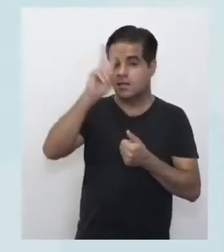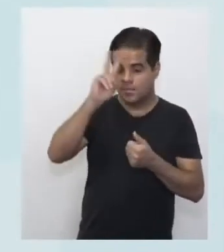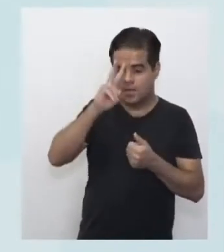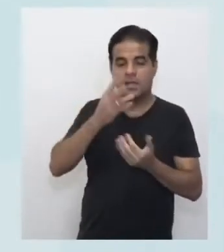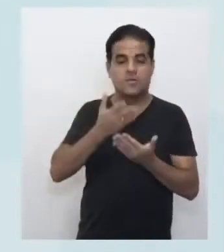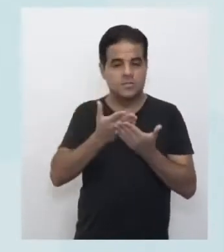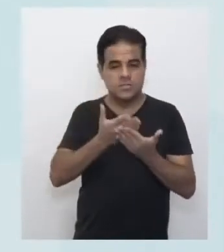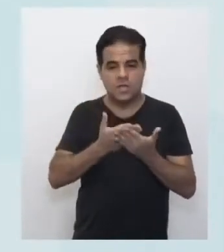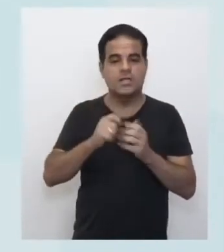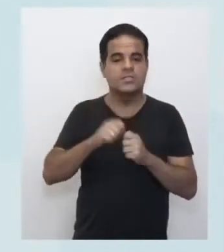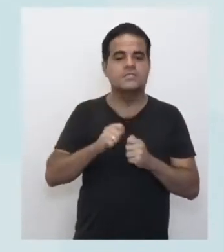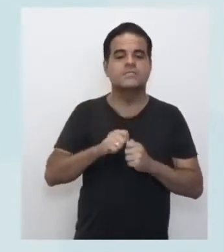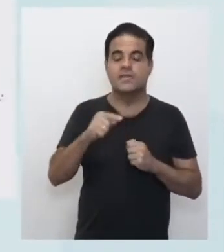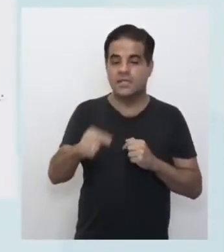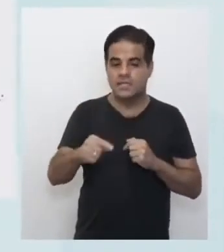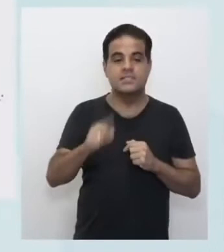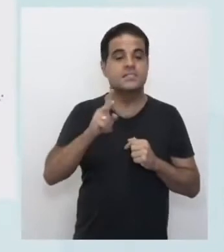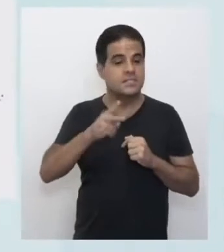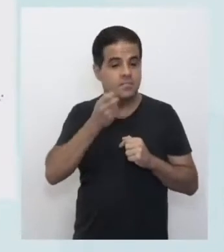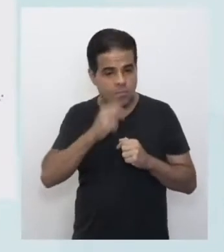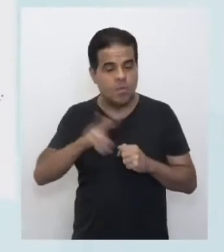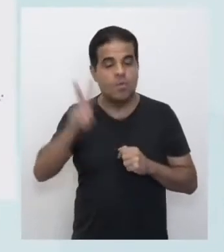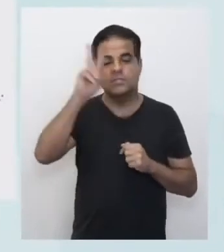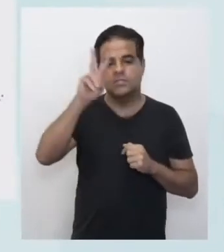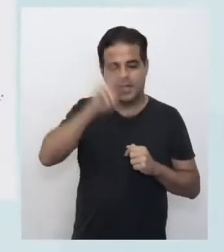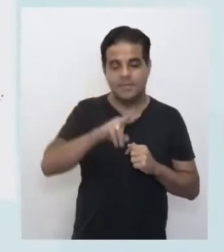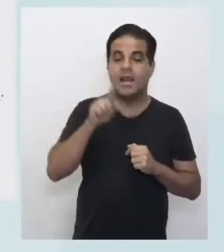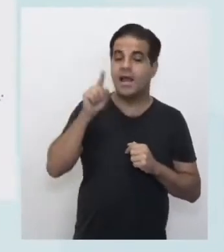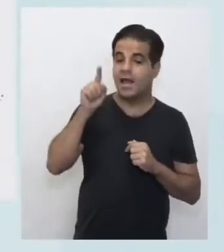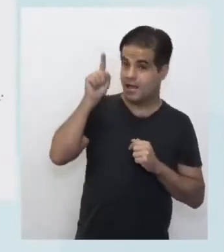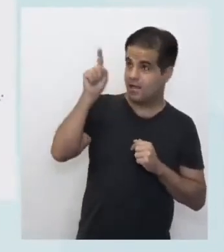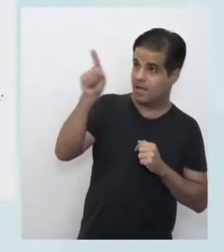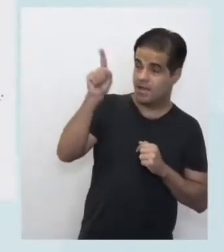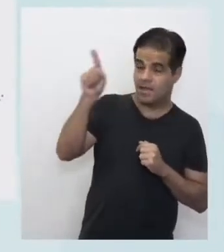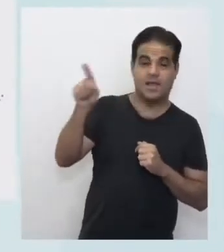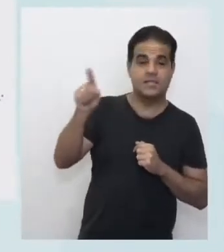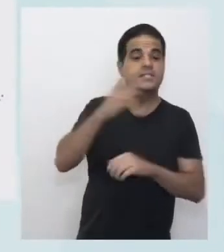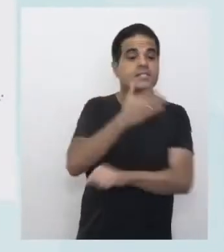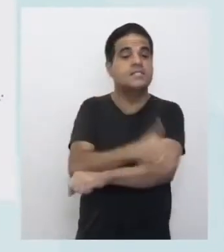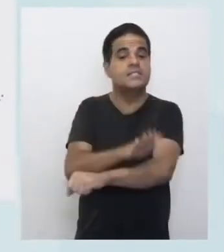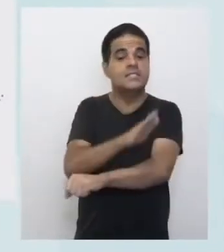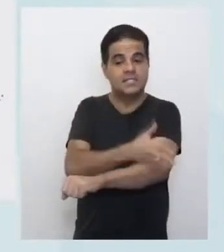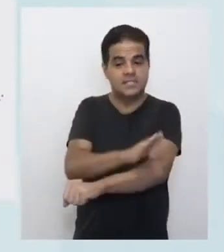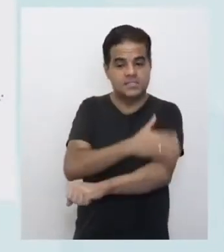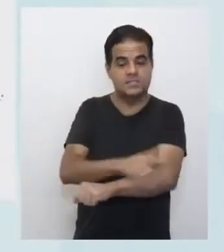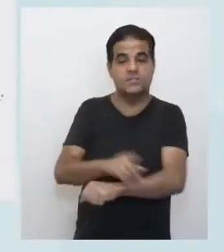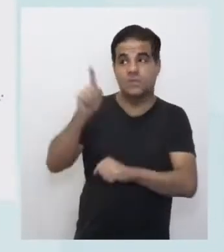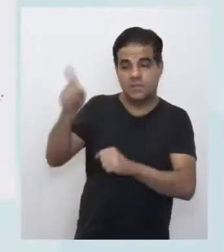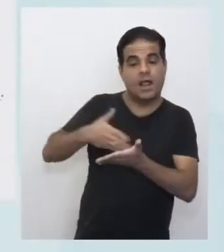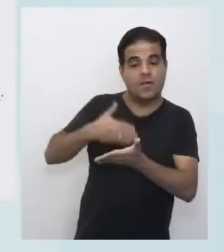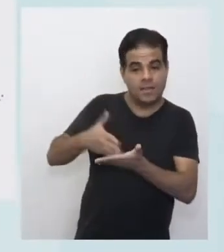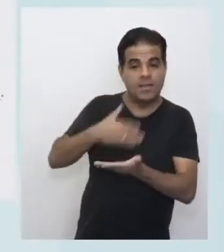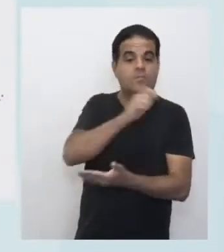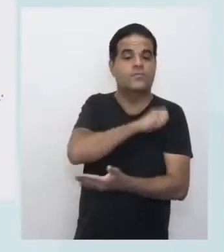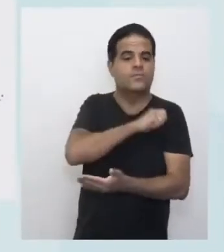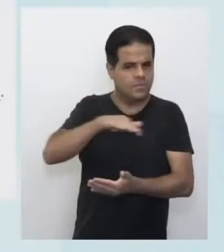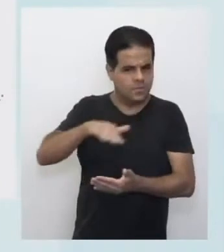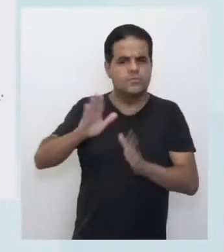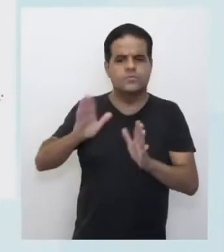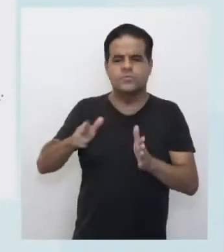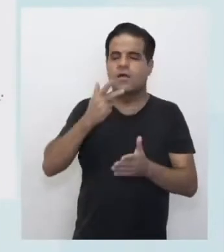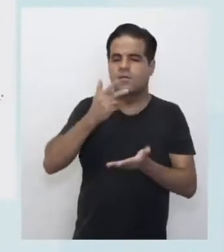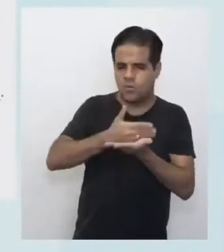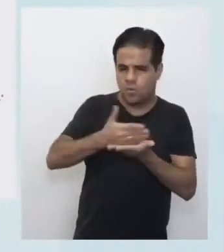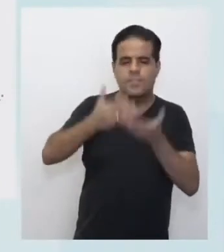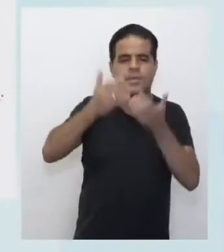um pre-reading aqui, é sempre bom lembrar. Bom, a gente tem esse exercício que ele está lá no caderno do aluno. Já falei no começo da aula